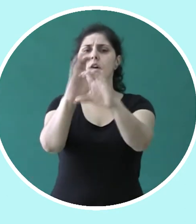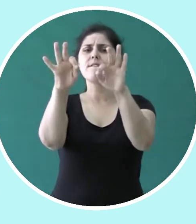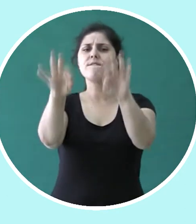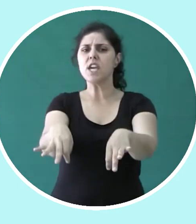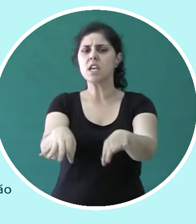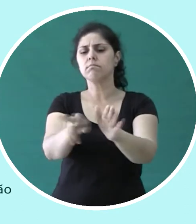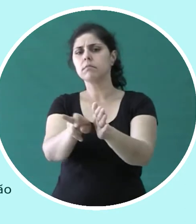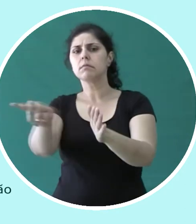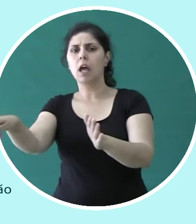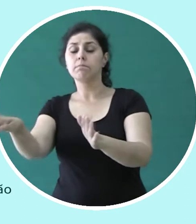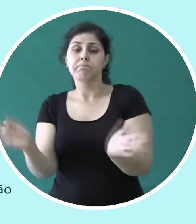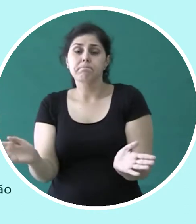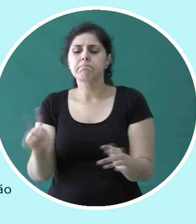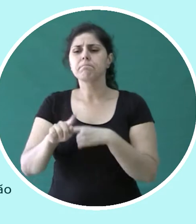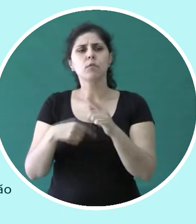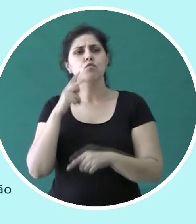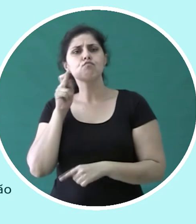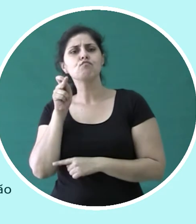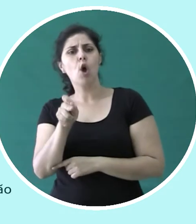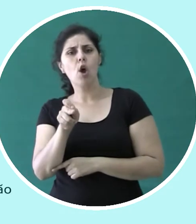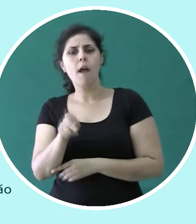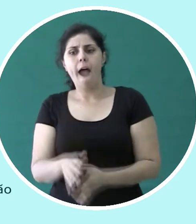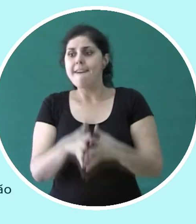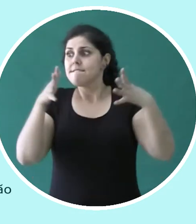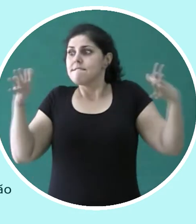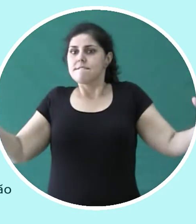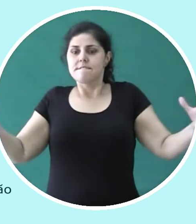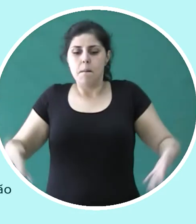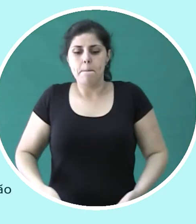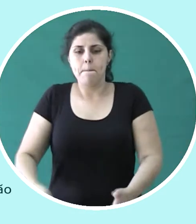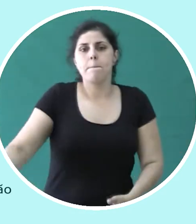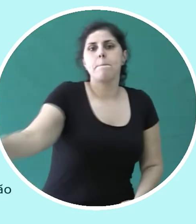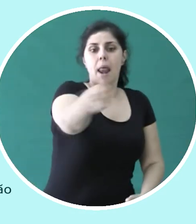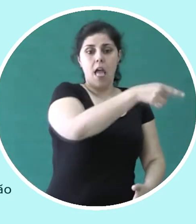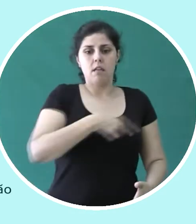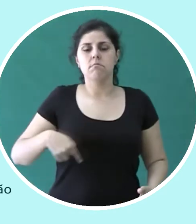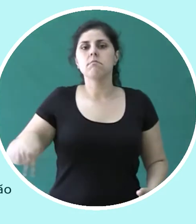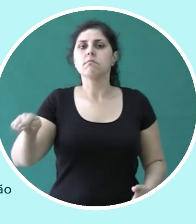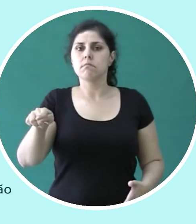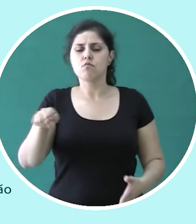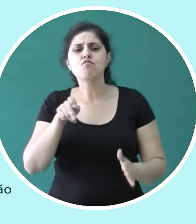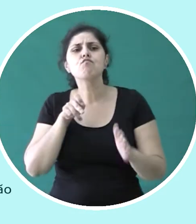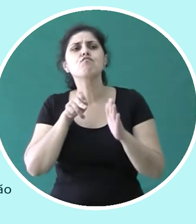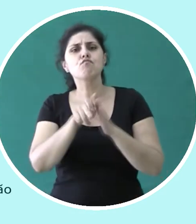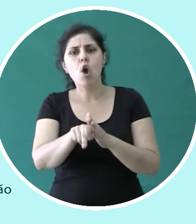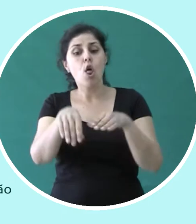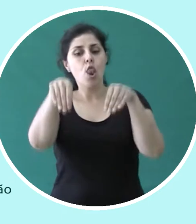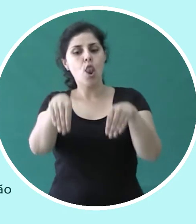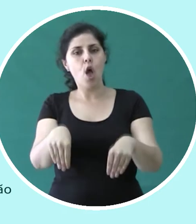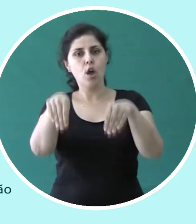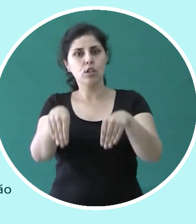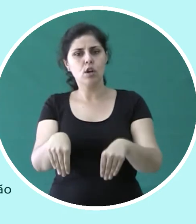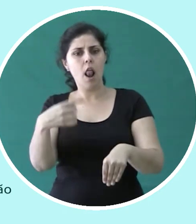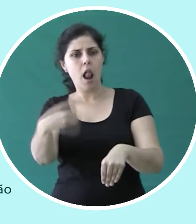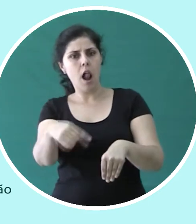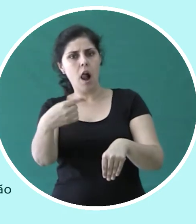no fim da linha. Assim que chegou a uma grande praça, decidiu entrar num grande